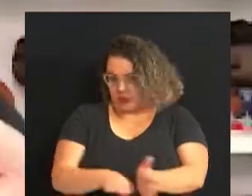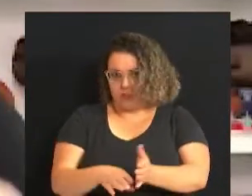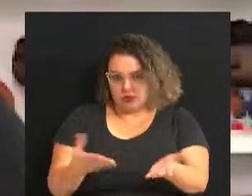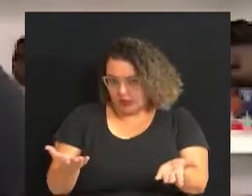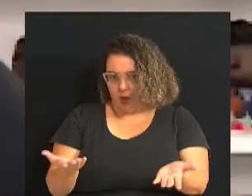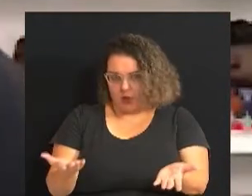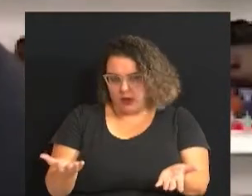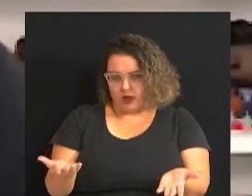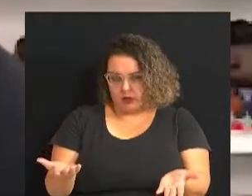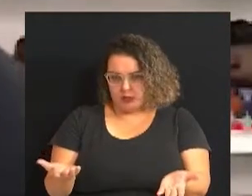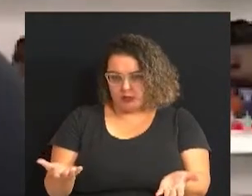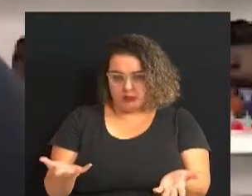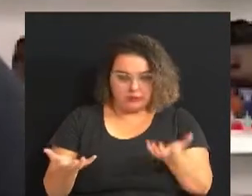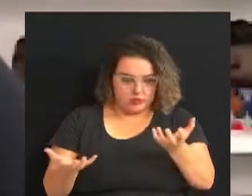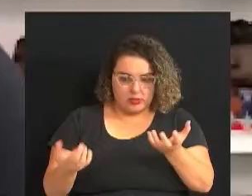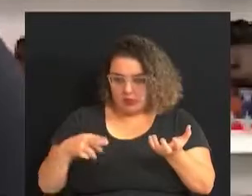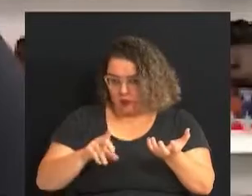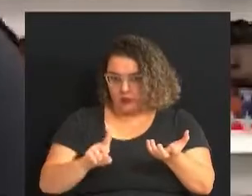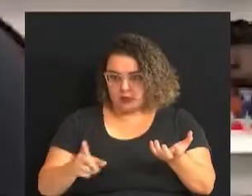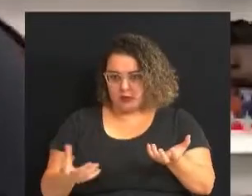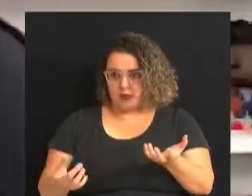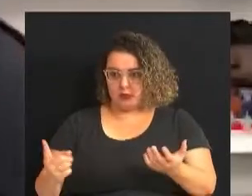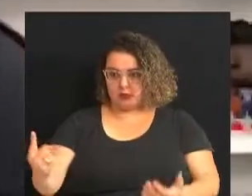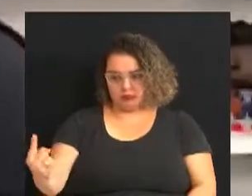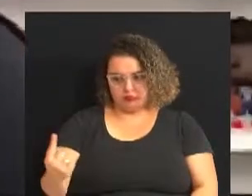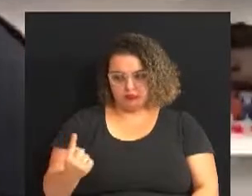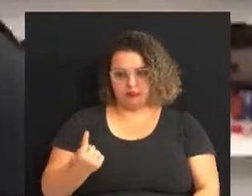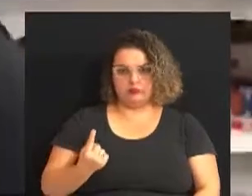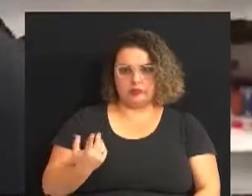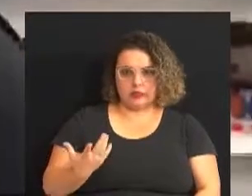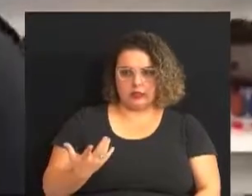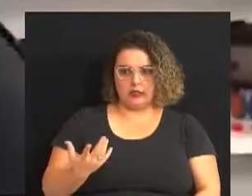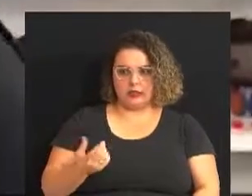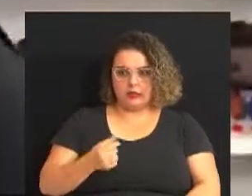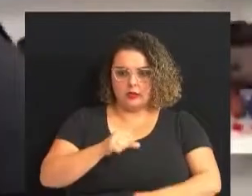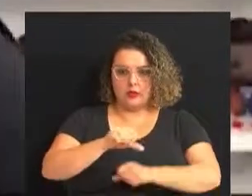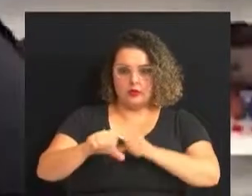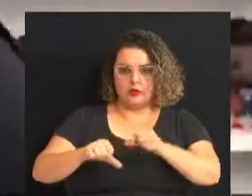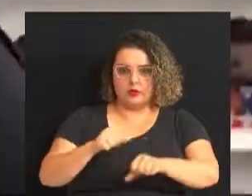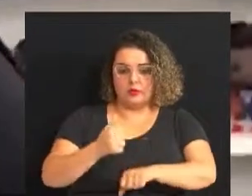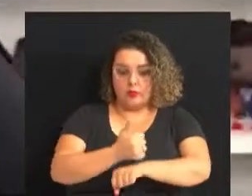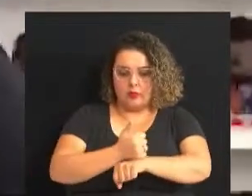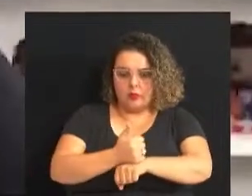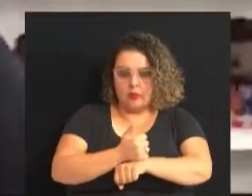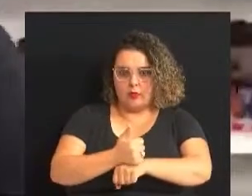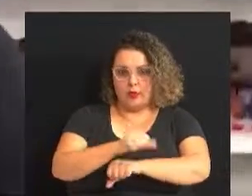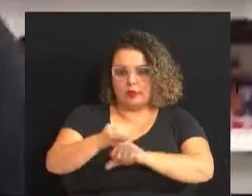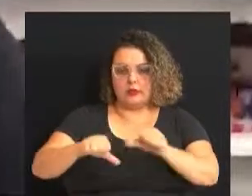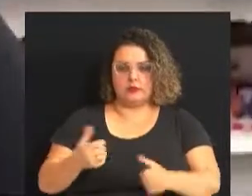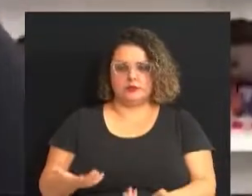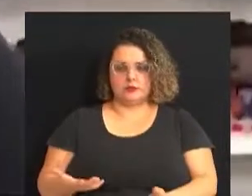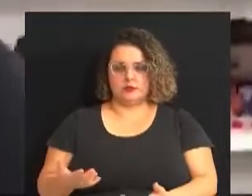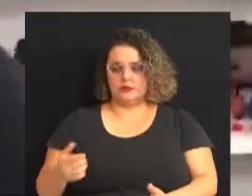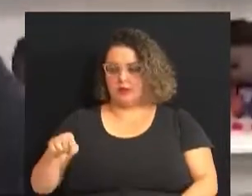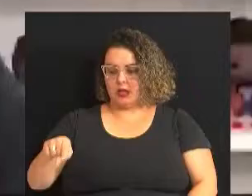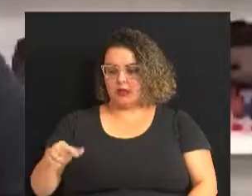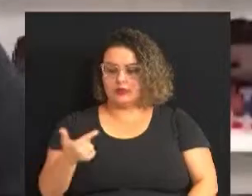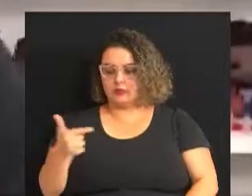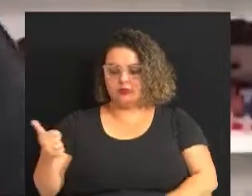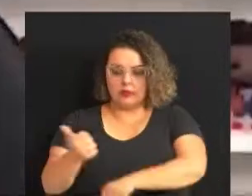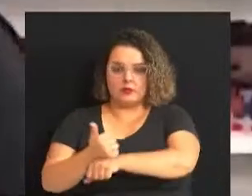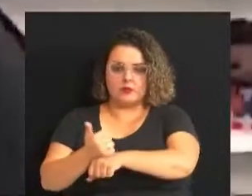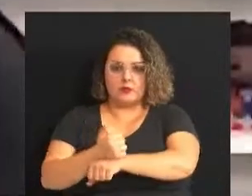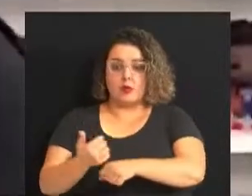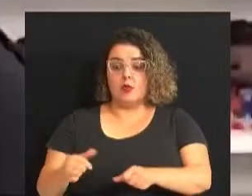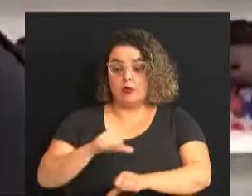não, é a chegada de um cara se transformando em amador para profissional. É a entrada da NBA, é a